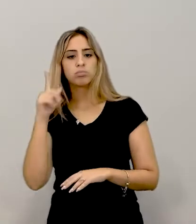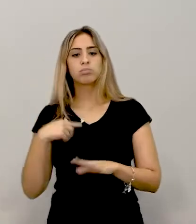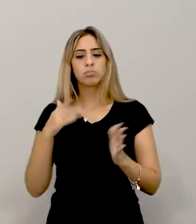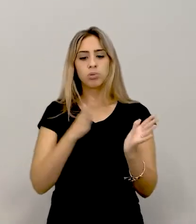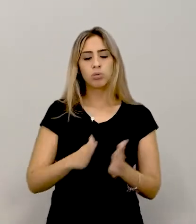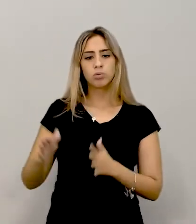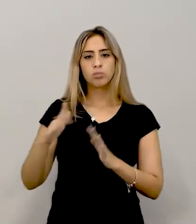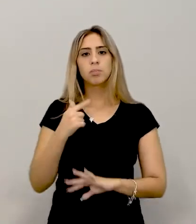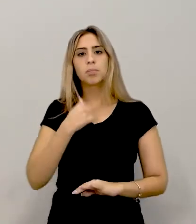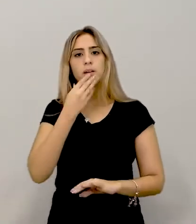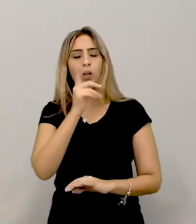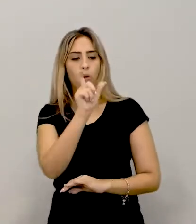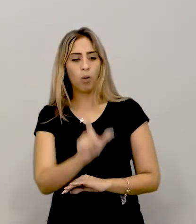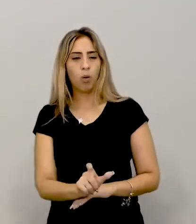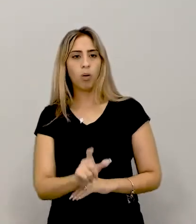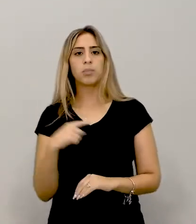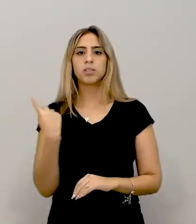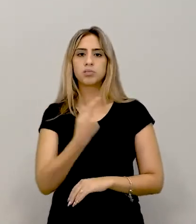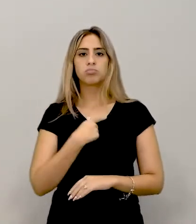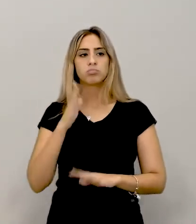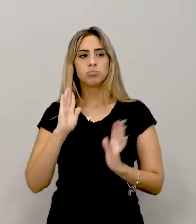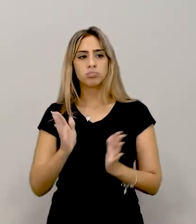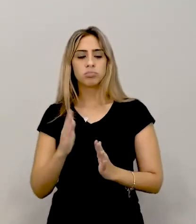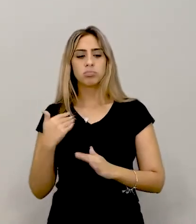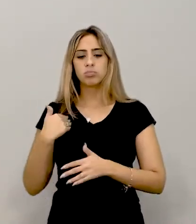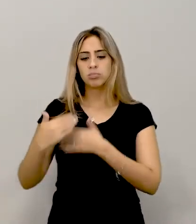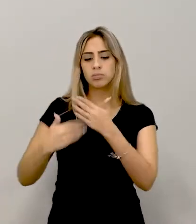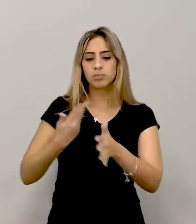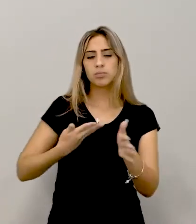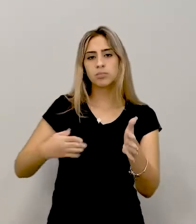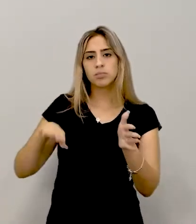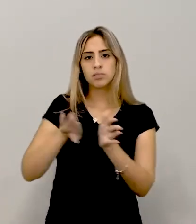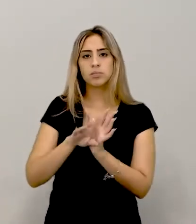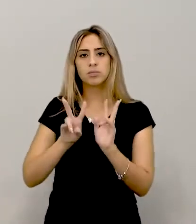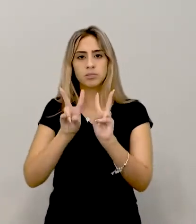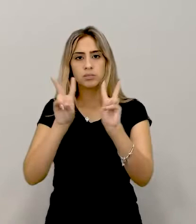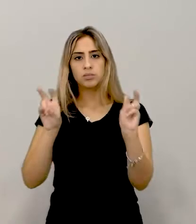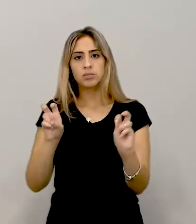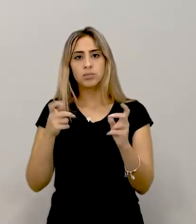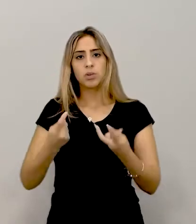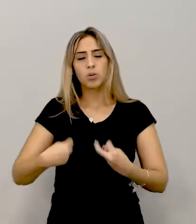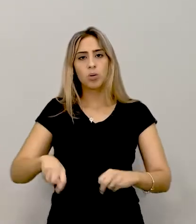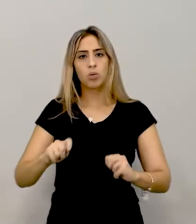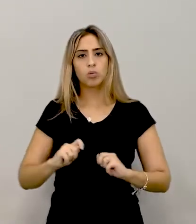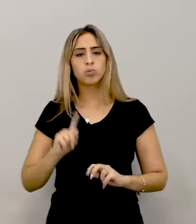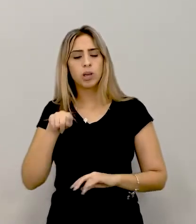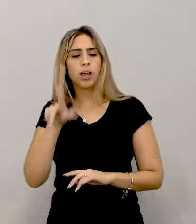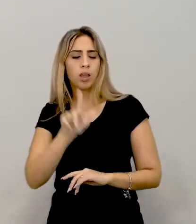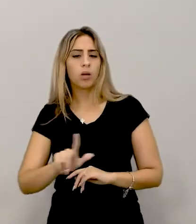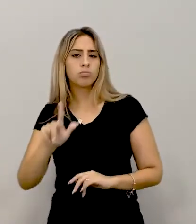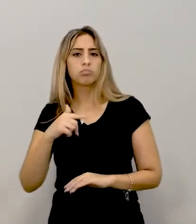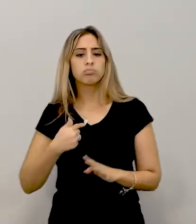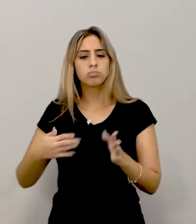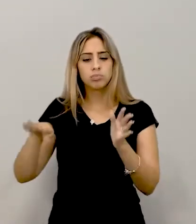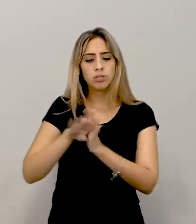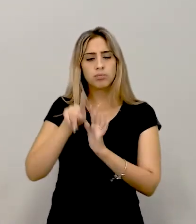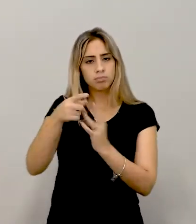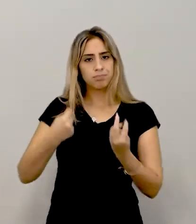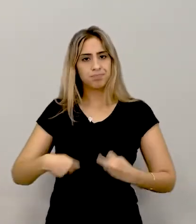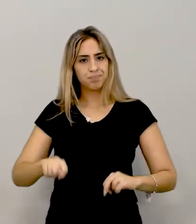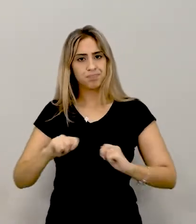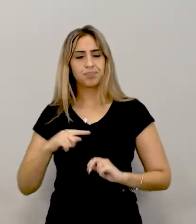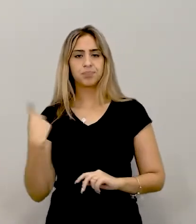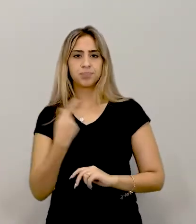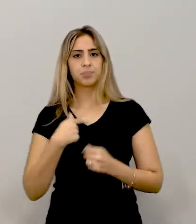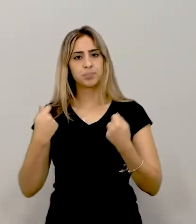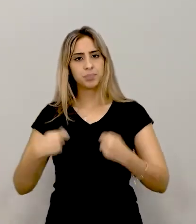pelo homem, né, a gente vai chegar na questão do consumo. É lógico que, para chegar nessa questão do consumo, a gente precisa